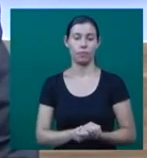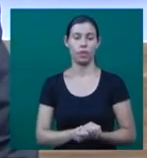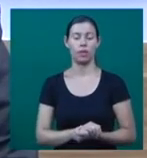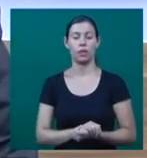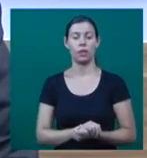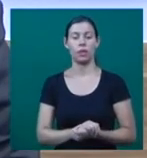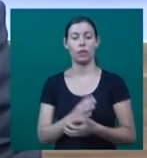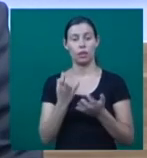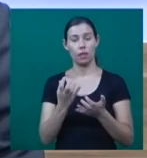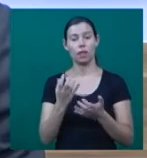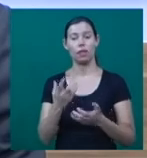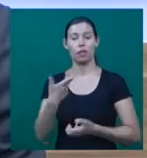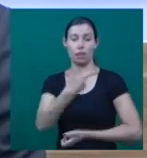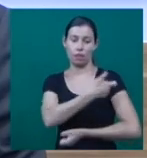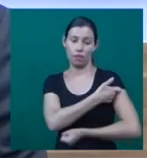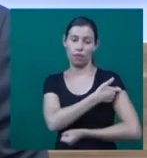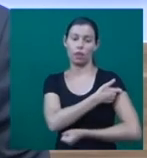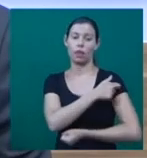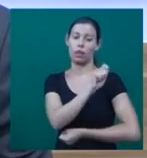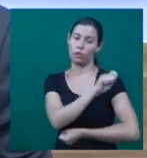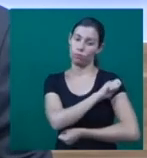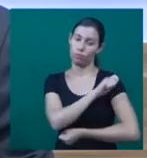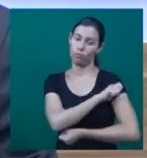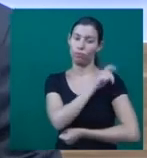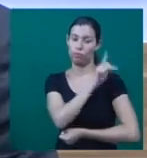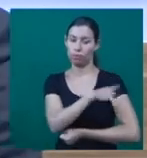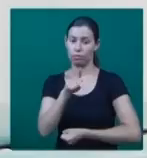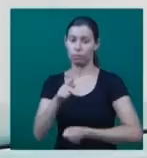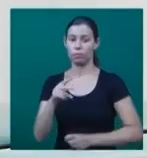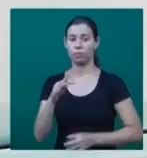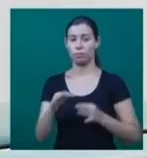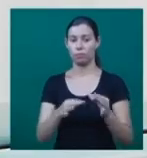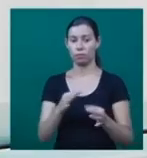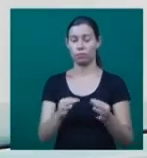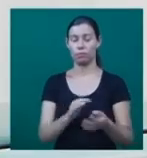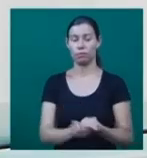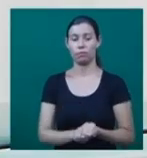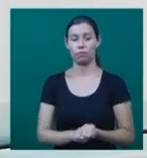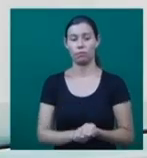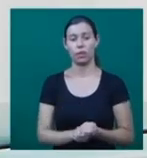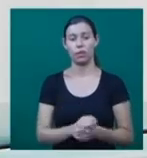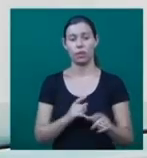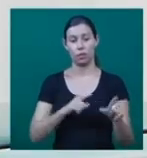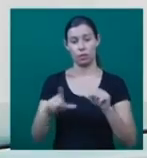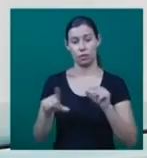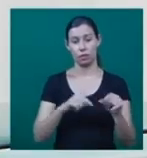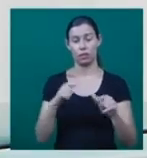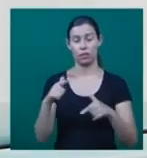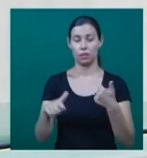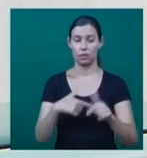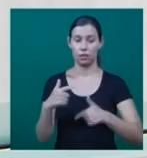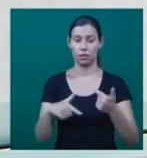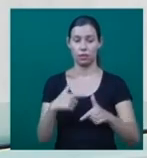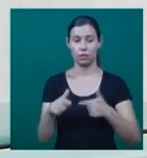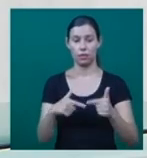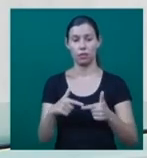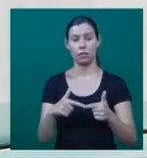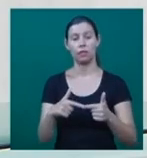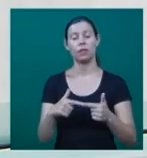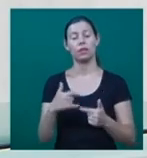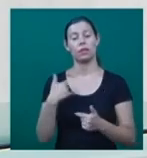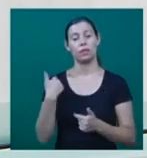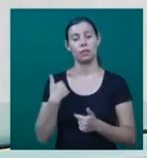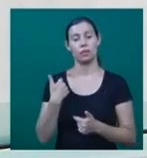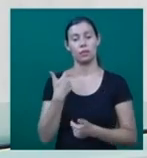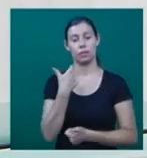alunos, professores e técnicos administrativos da universidade. A escolha da carreira é feita ainda muito cedo,